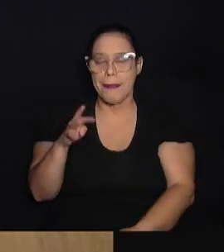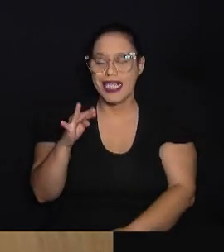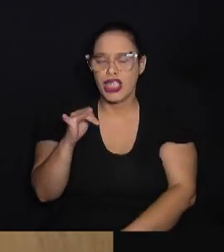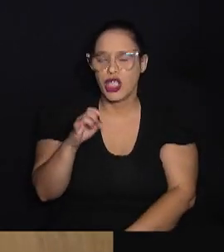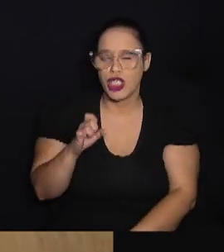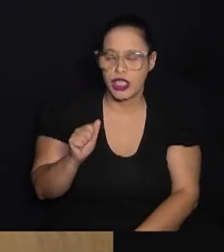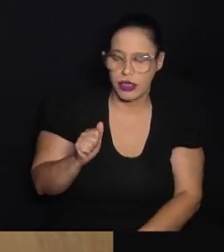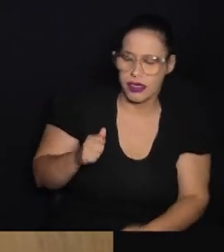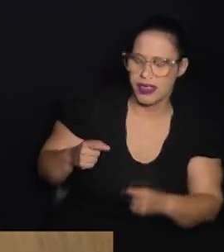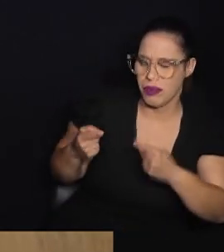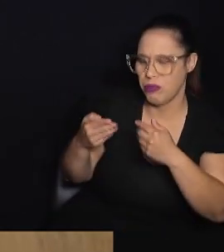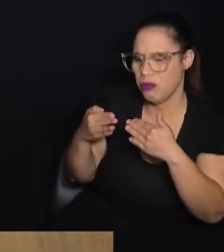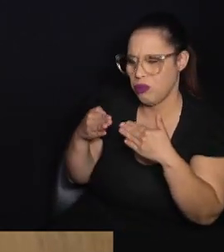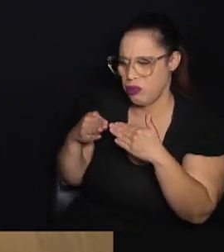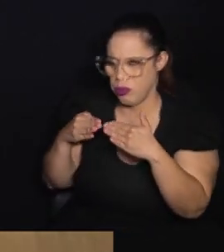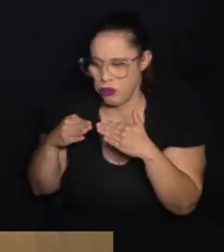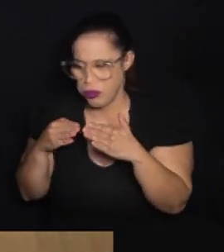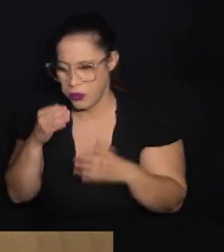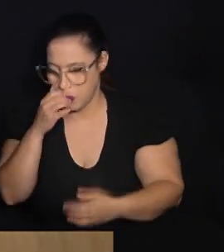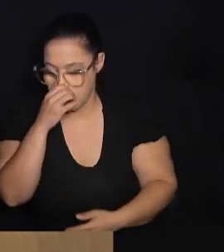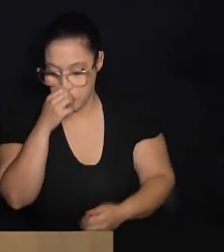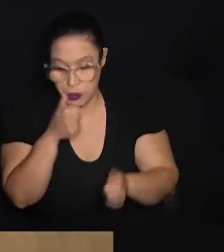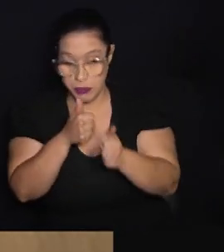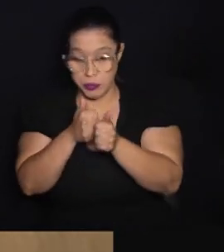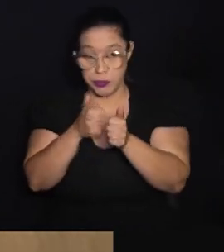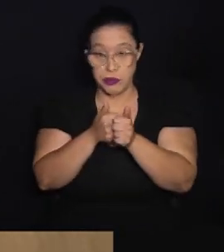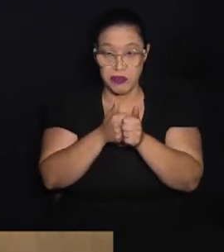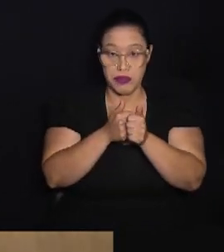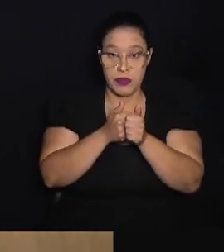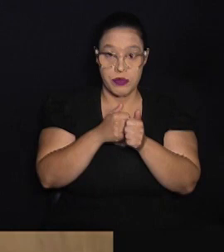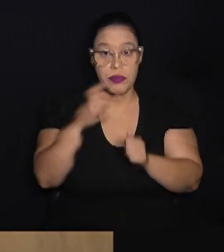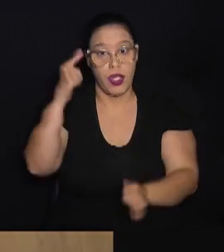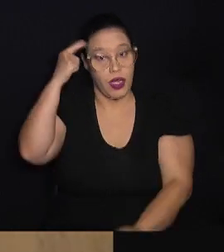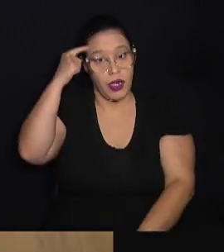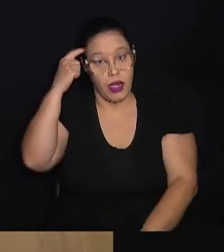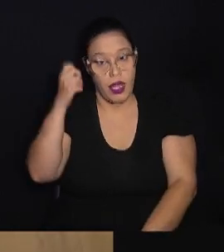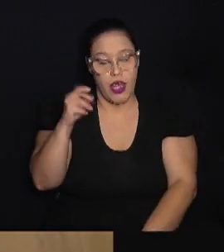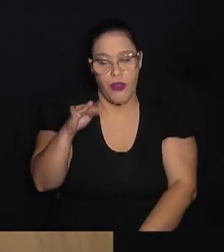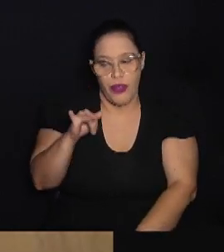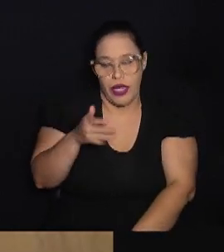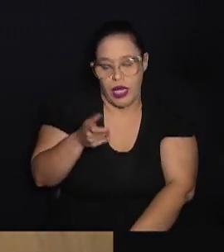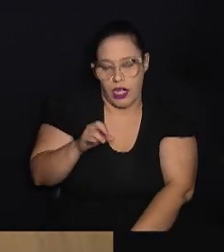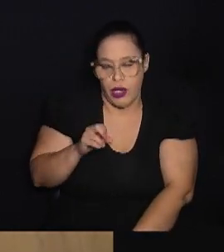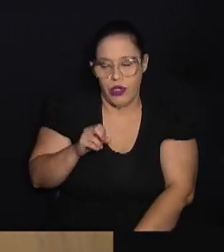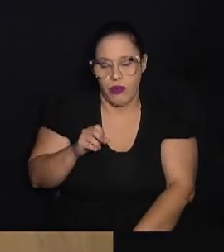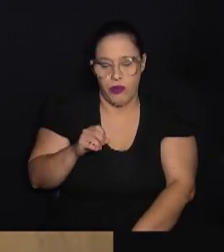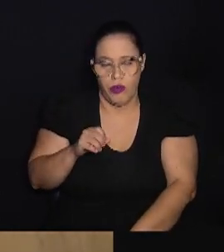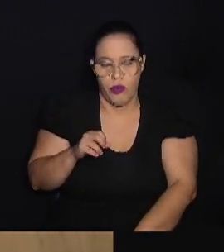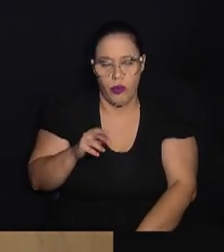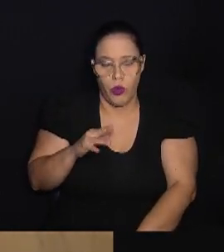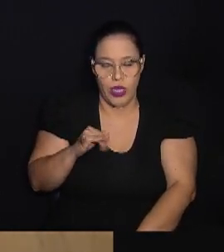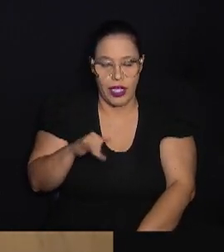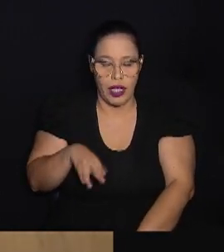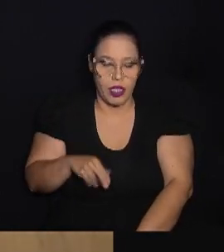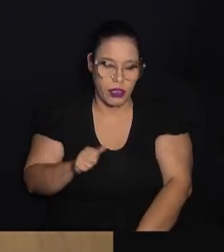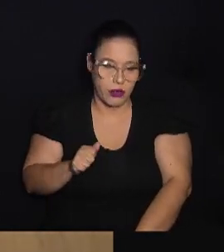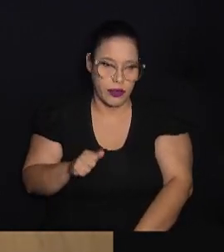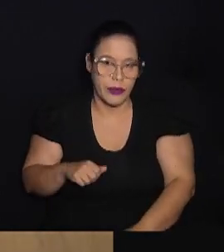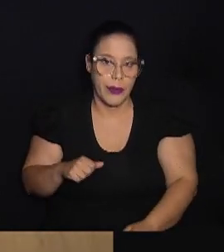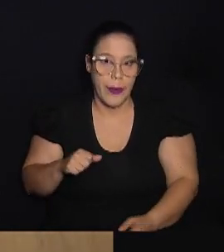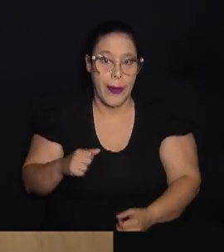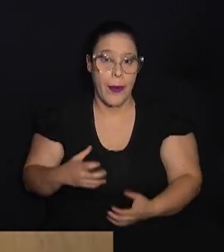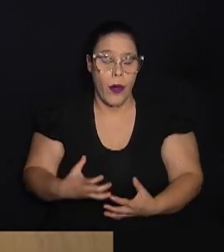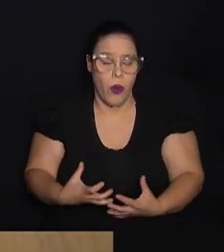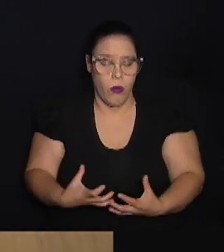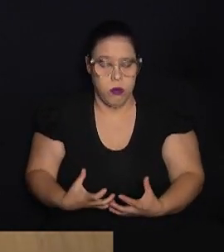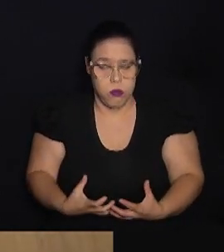muito próximo, o útero está muito próximo da bexiga. Às vezes pensam até que pode ser infecção urinária, um desconforto, mas na verdade isso pode ser um peso,